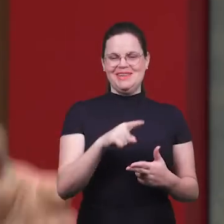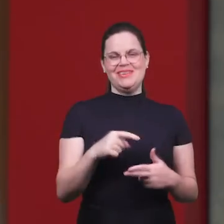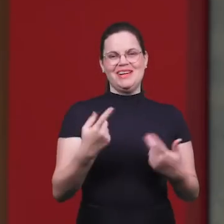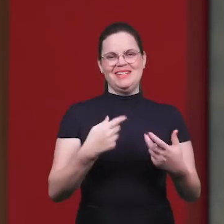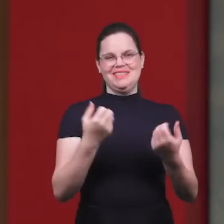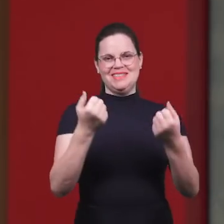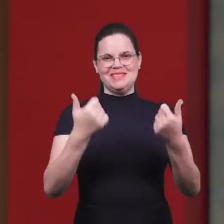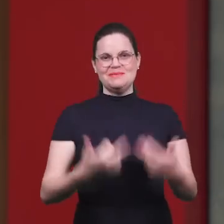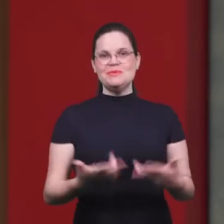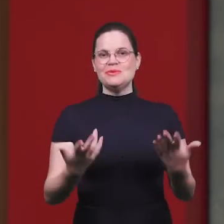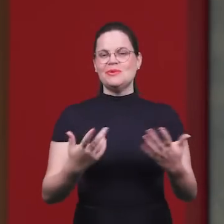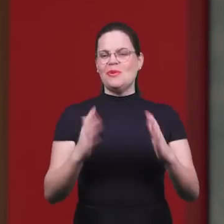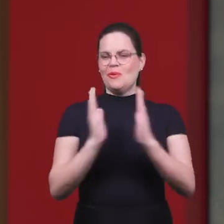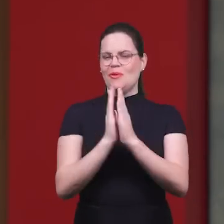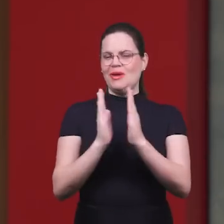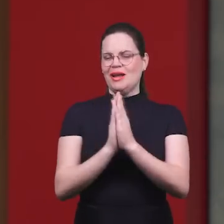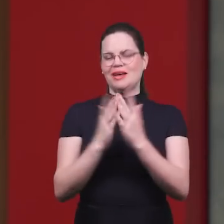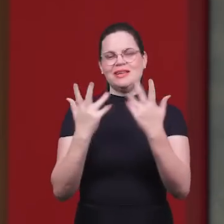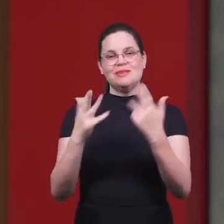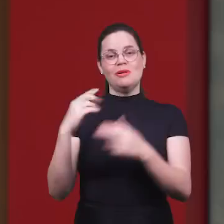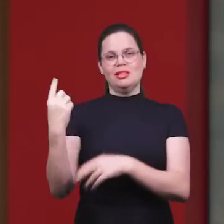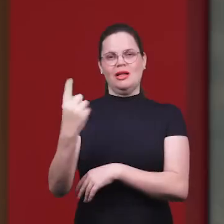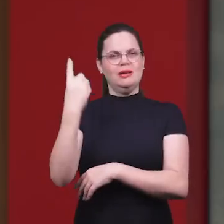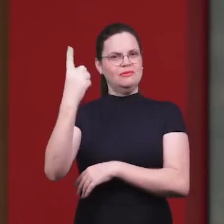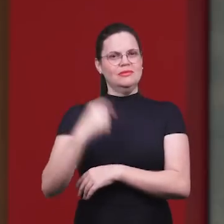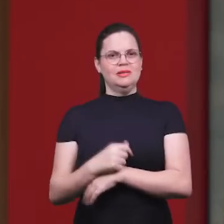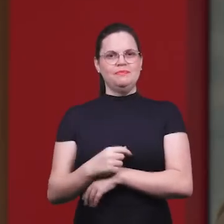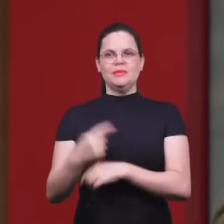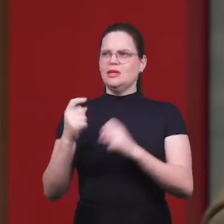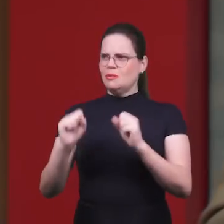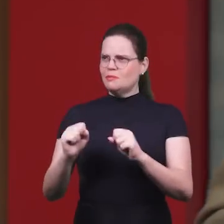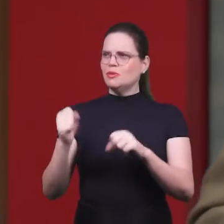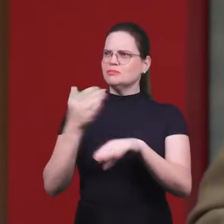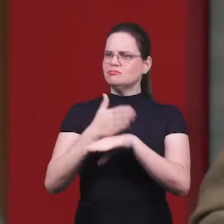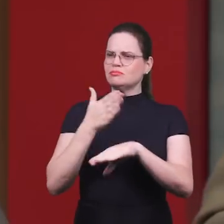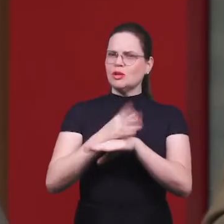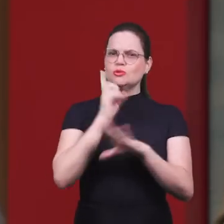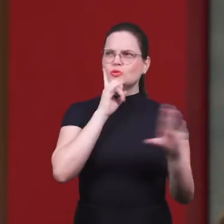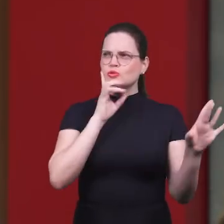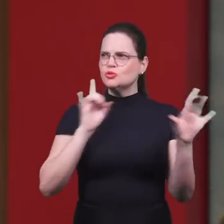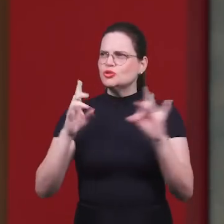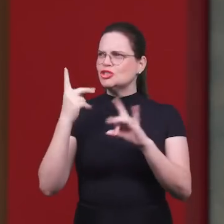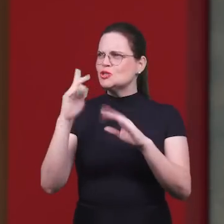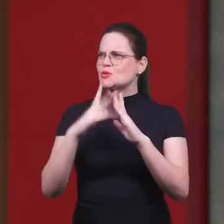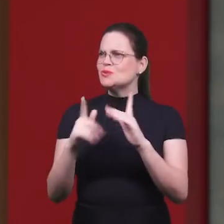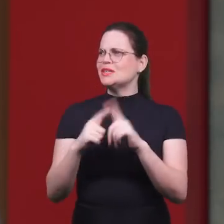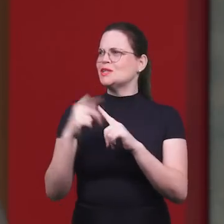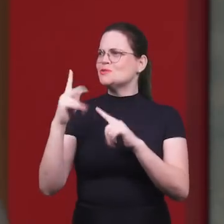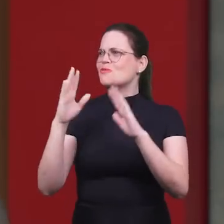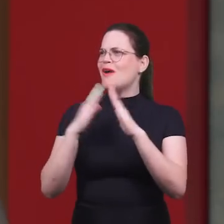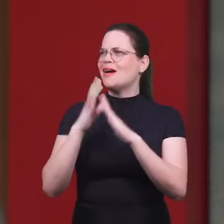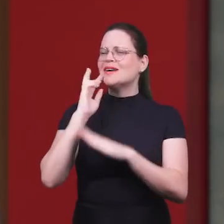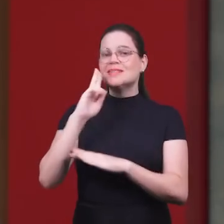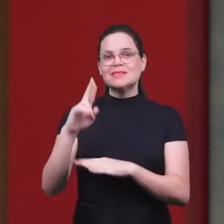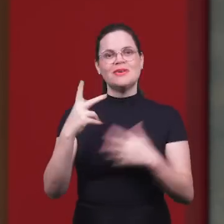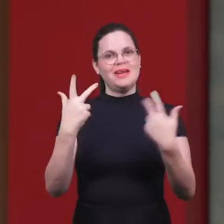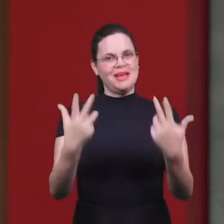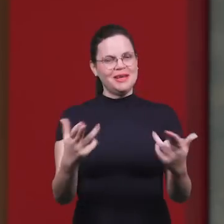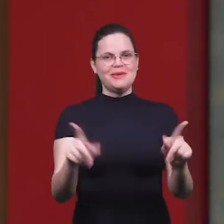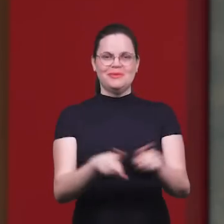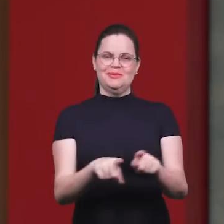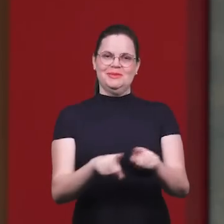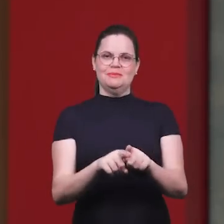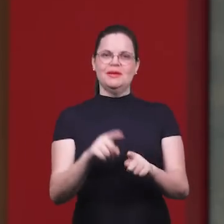possa habitar na casa do Senhor por longos dias. É uma oração muito válida, é um pedido muito válido e que a gente tem certeza que o